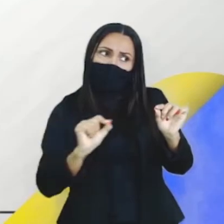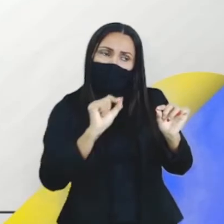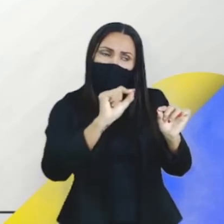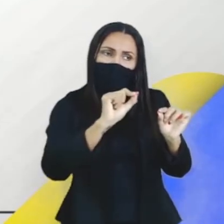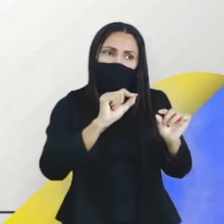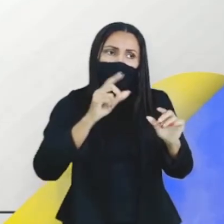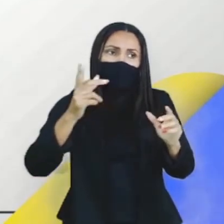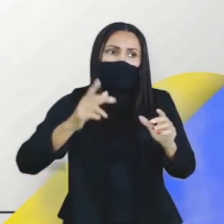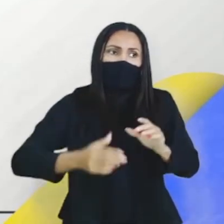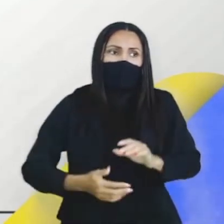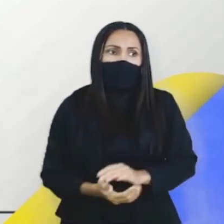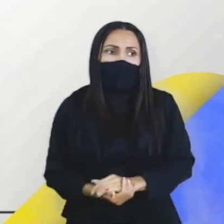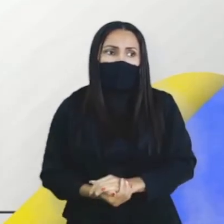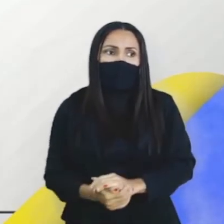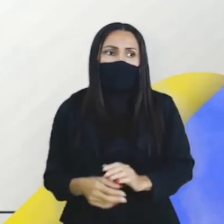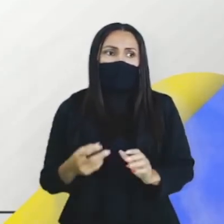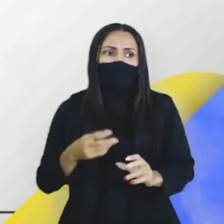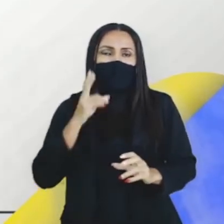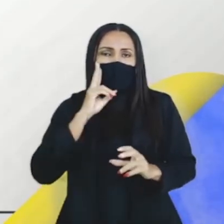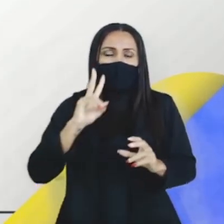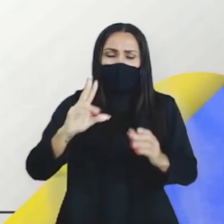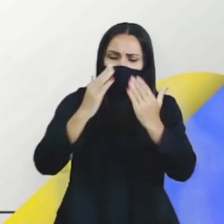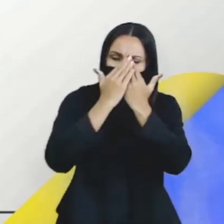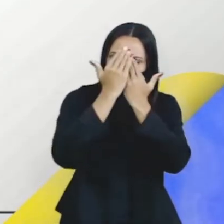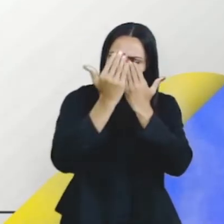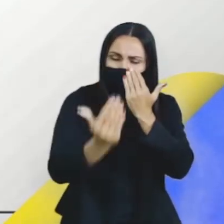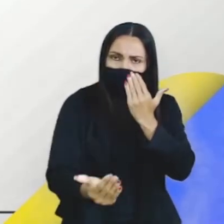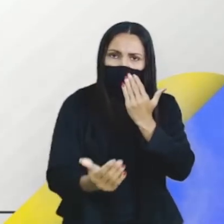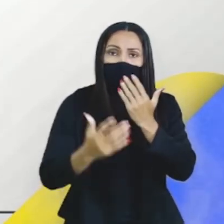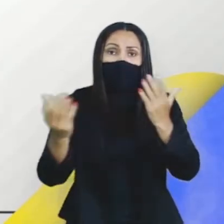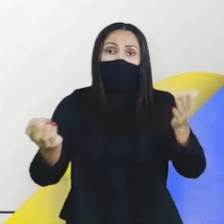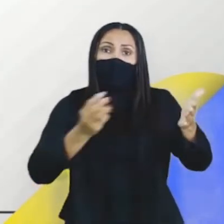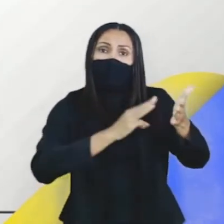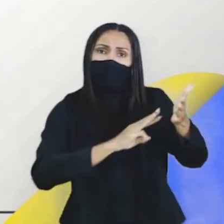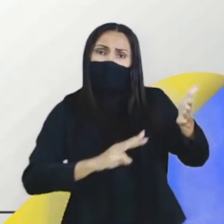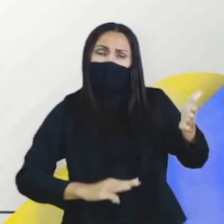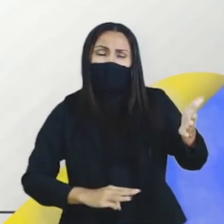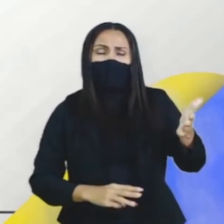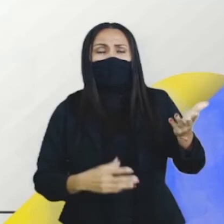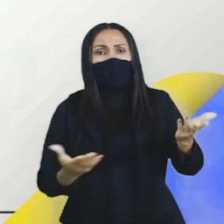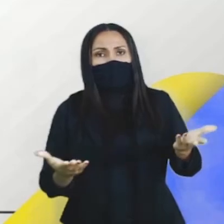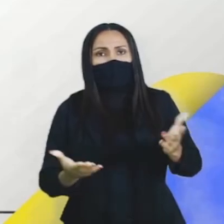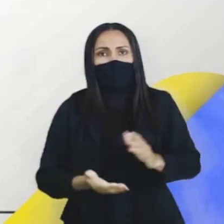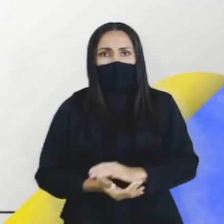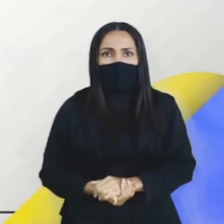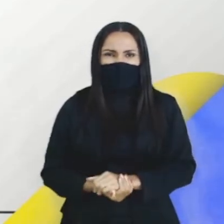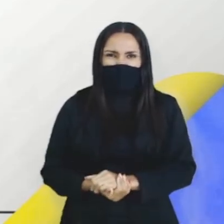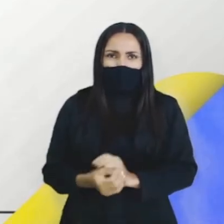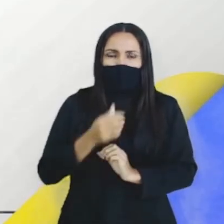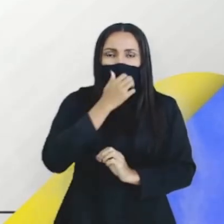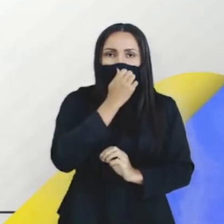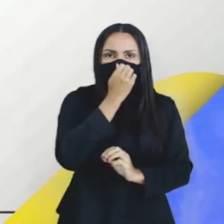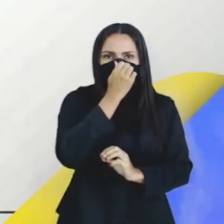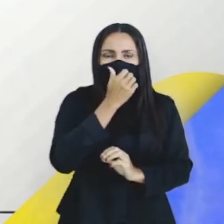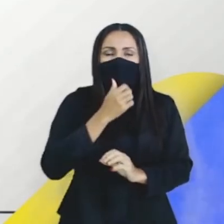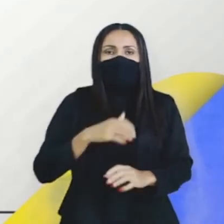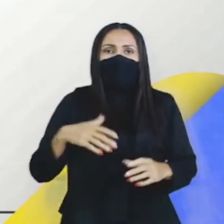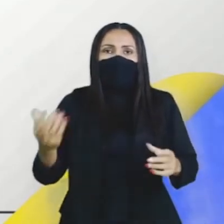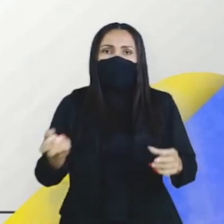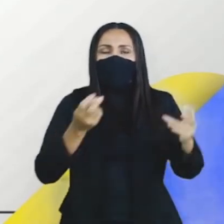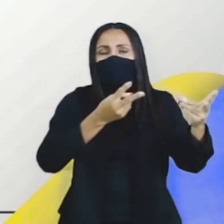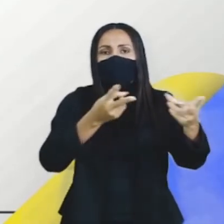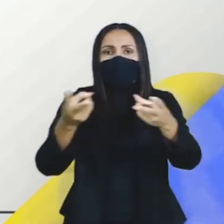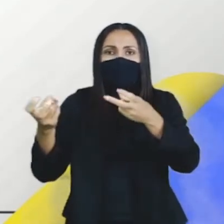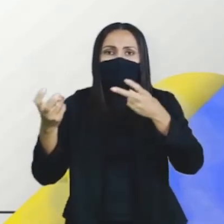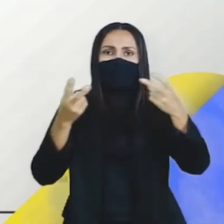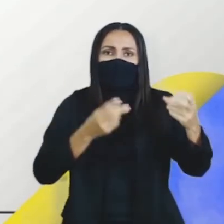da circunferência que está na vista frontal que esse método foi deduzido, certo? Então, percebam que